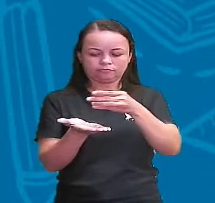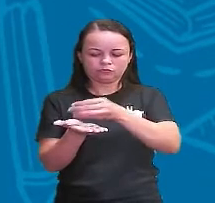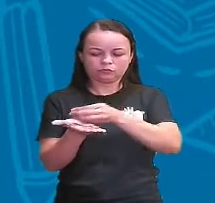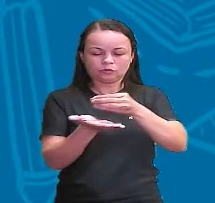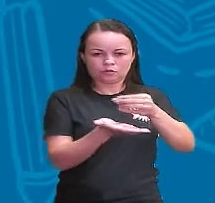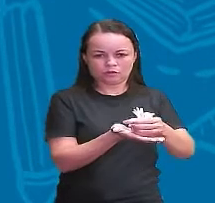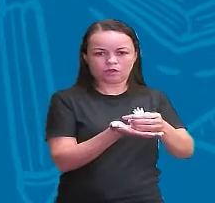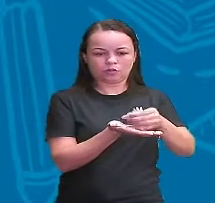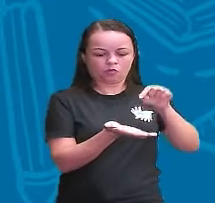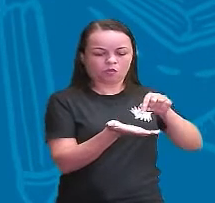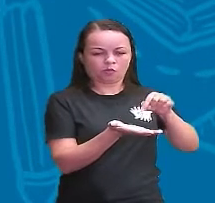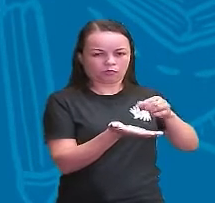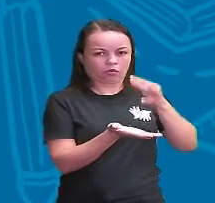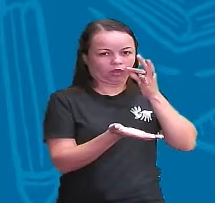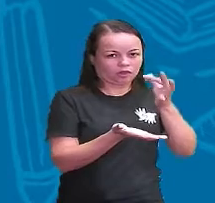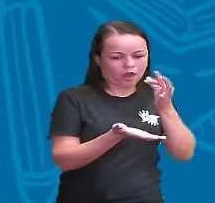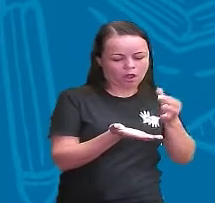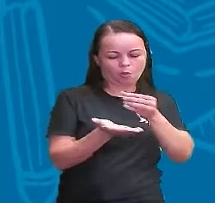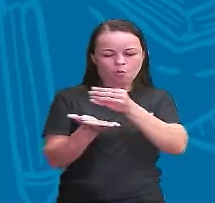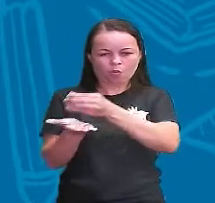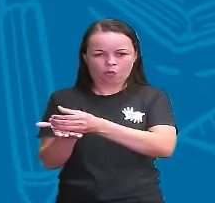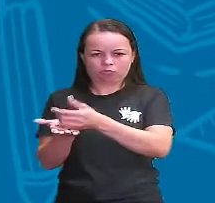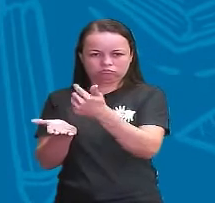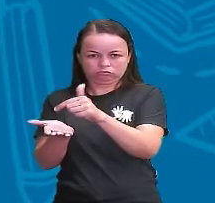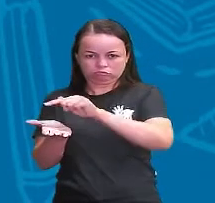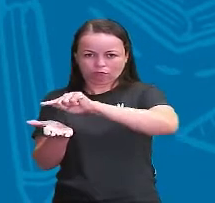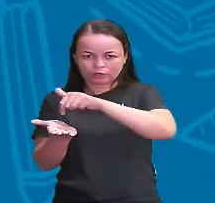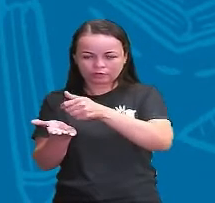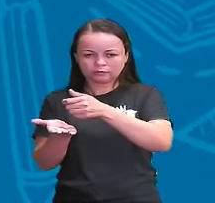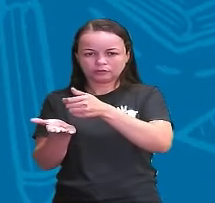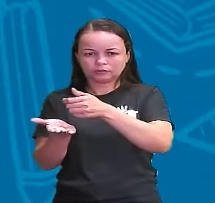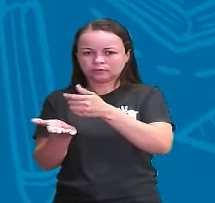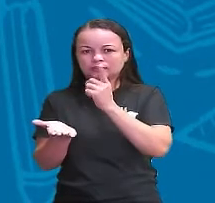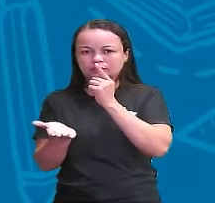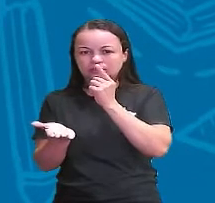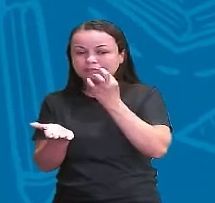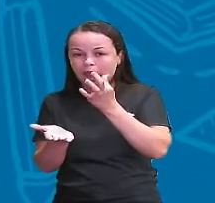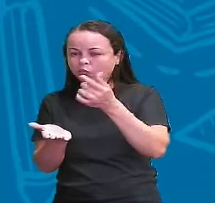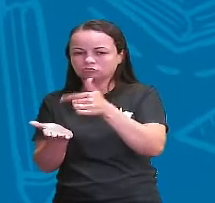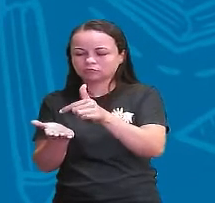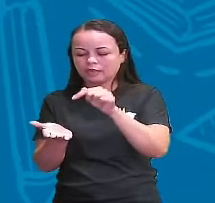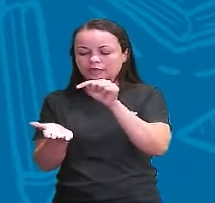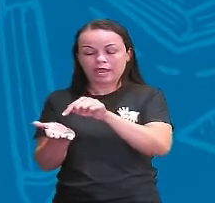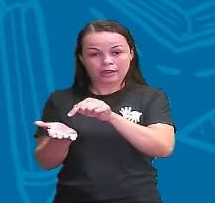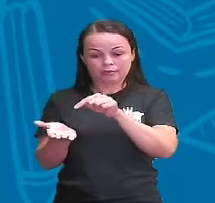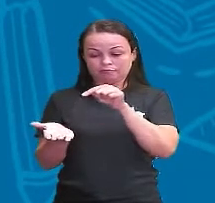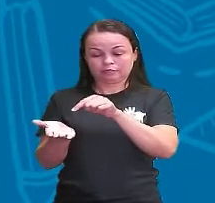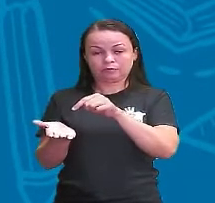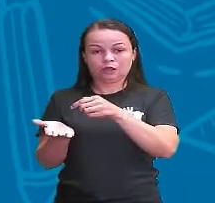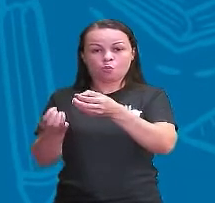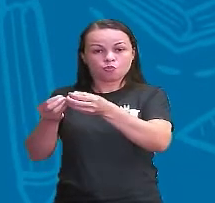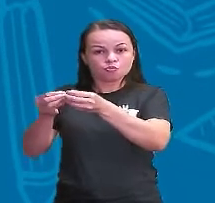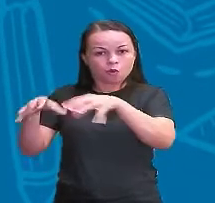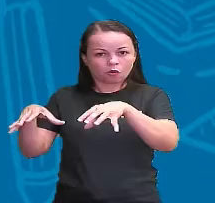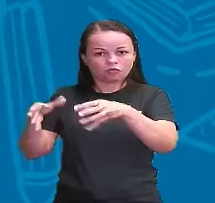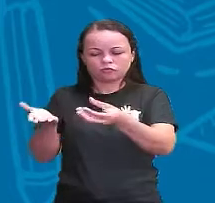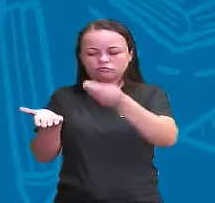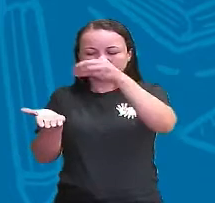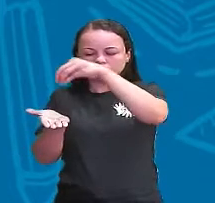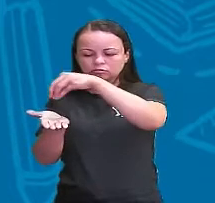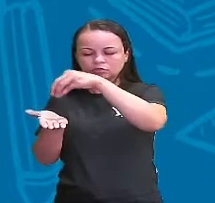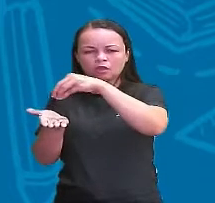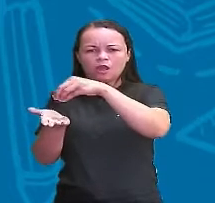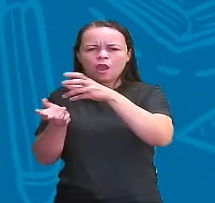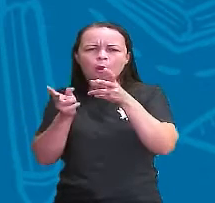outro copo sem sal, e a gente colocar e soltar um ovo, né? Um ovo de uma galinha nesse copo, você vai observar que